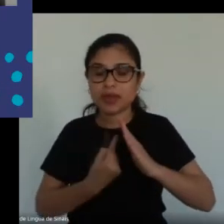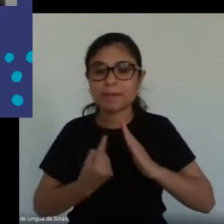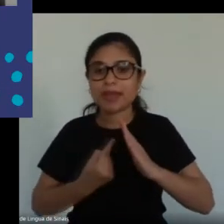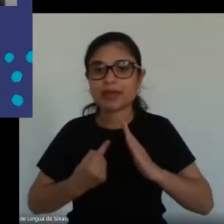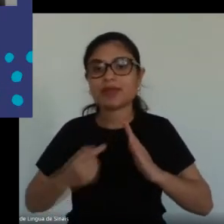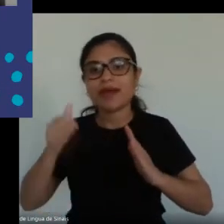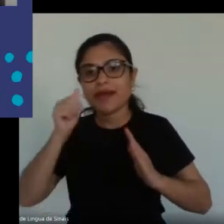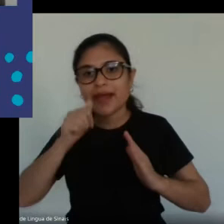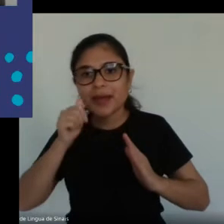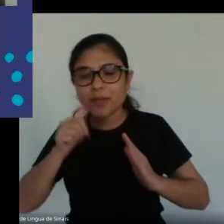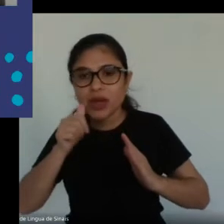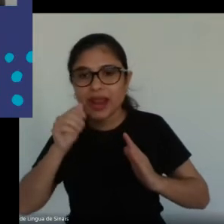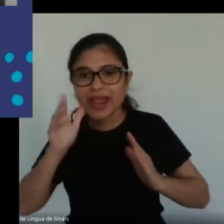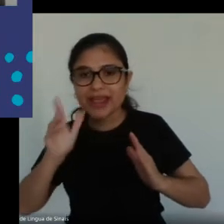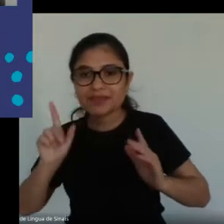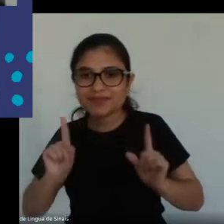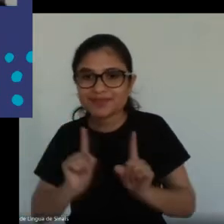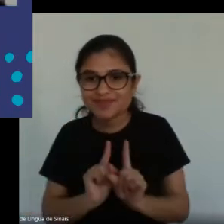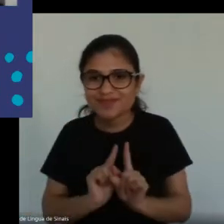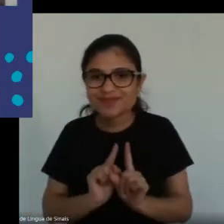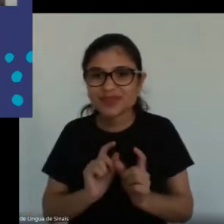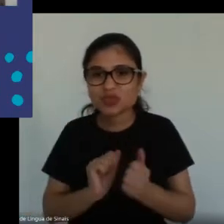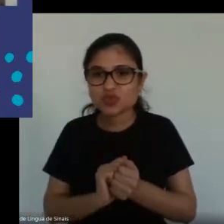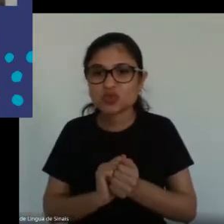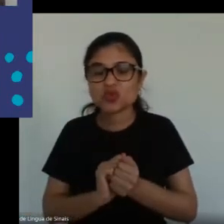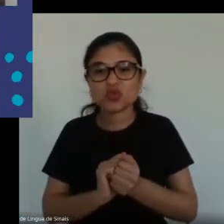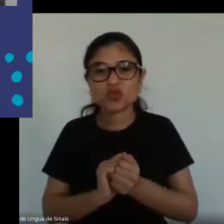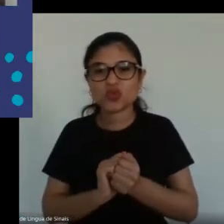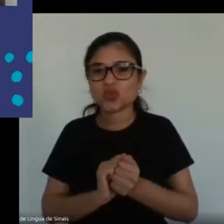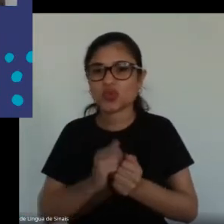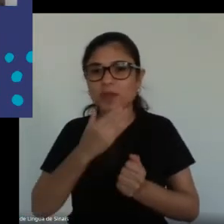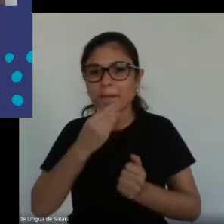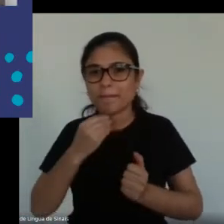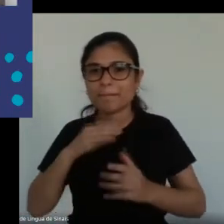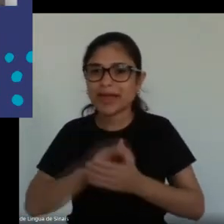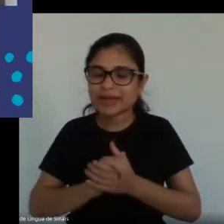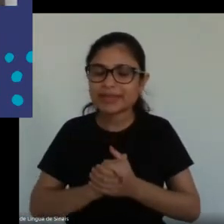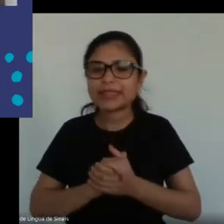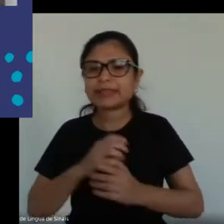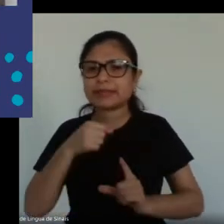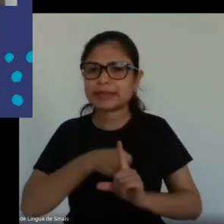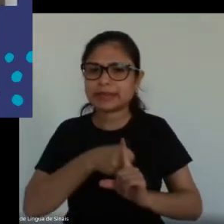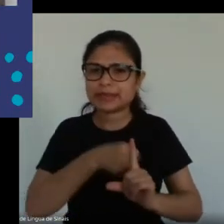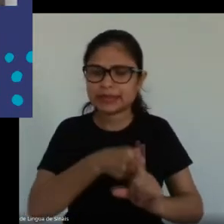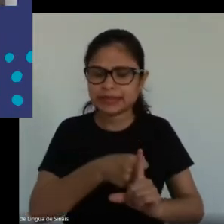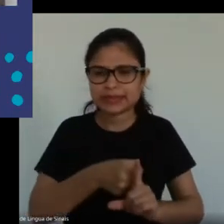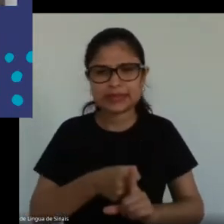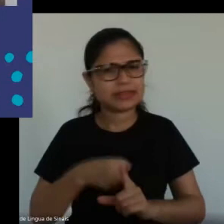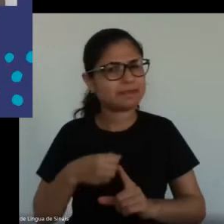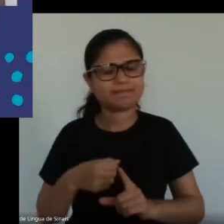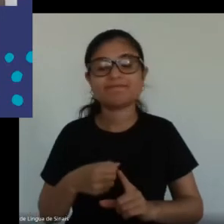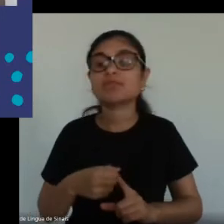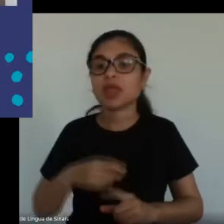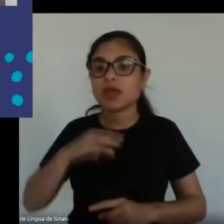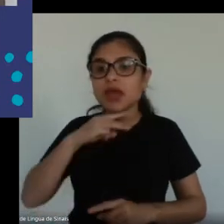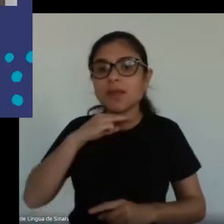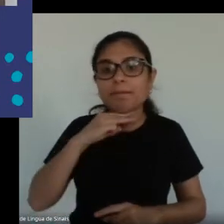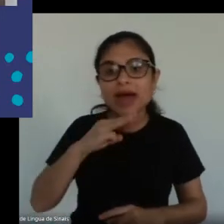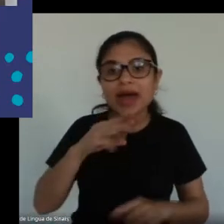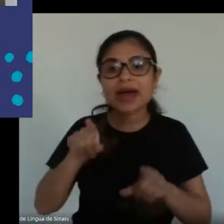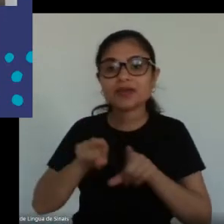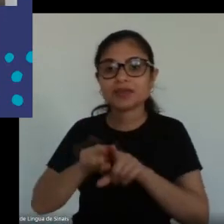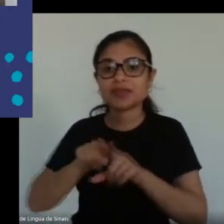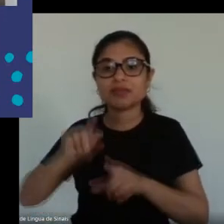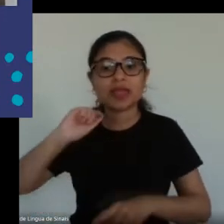as mulheres junto com seus agressores. Foi uma loucura isso, né? E lá em março e abril,